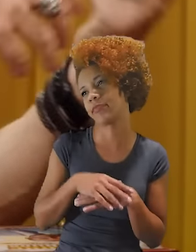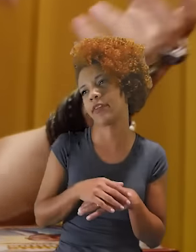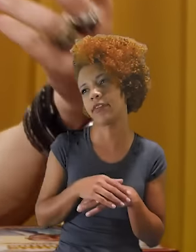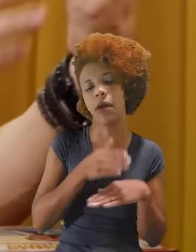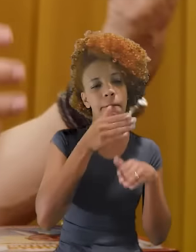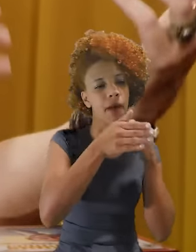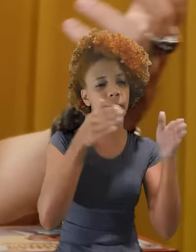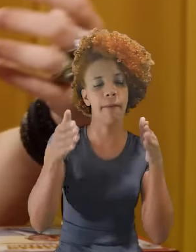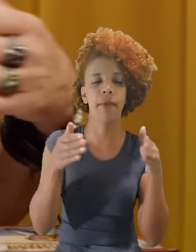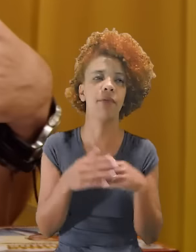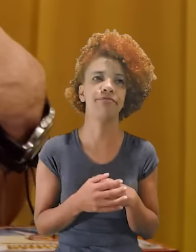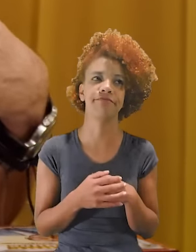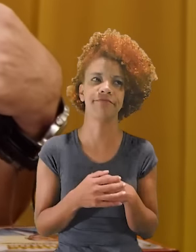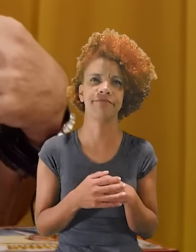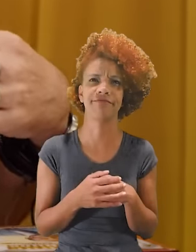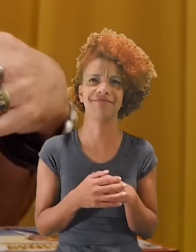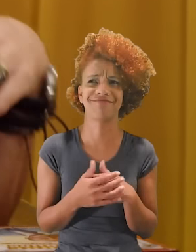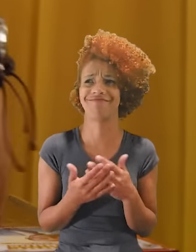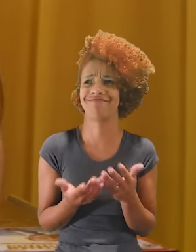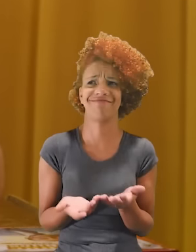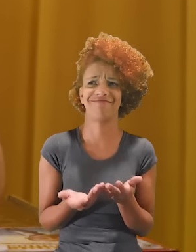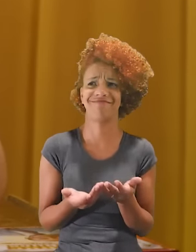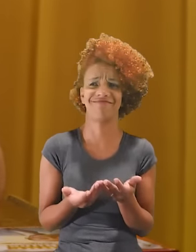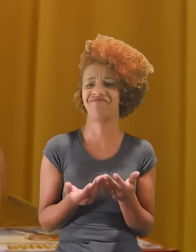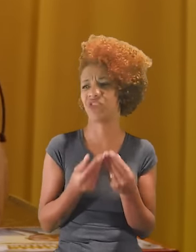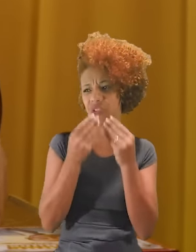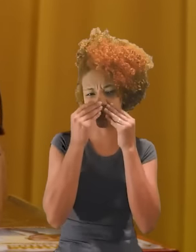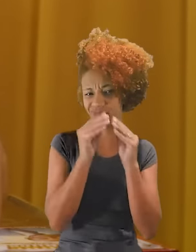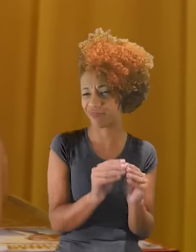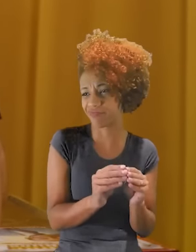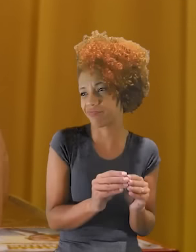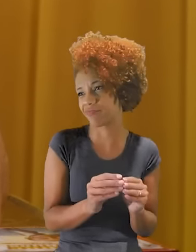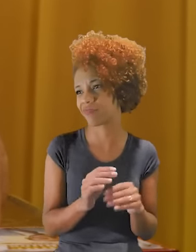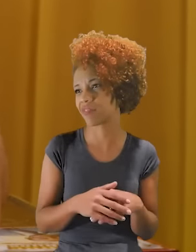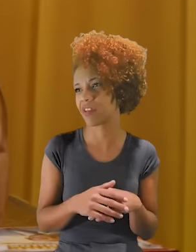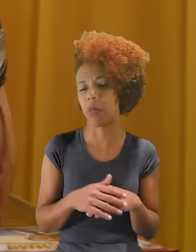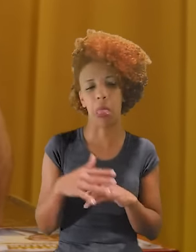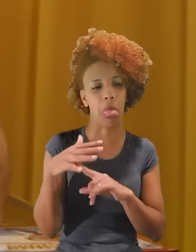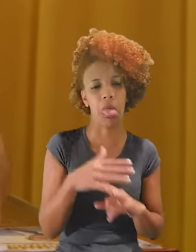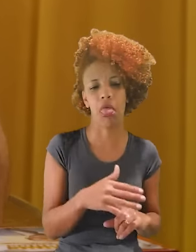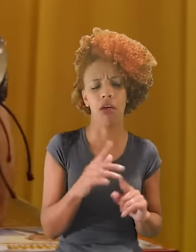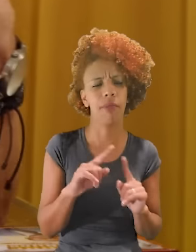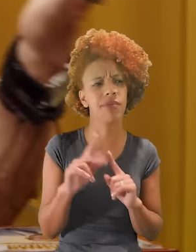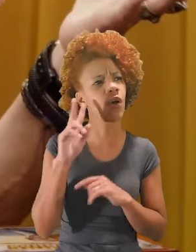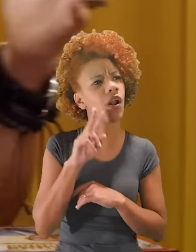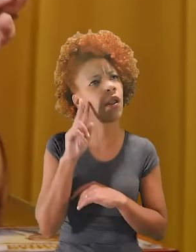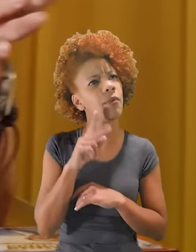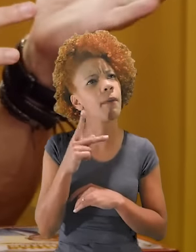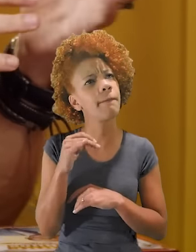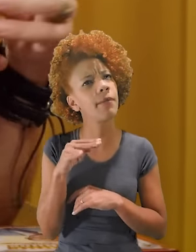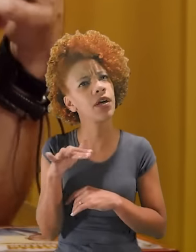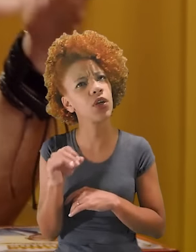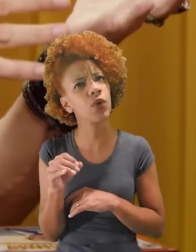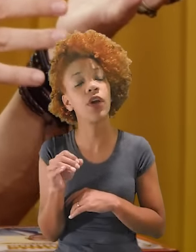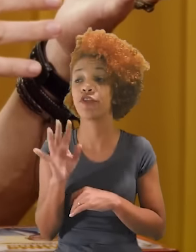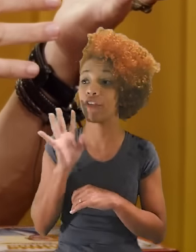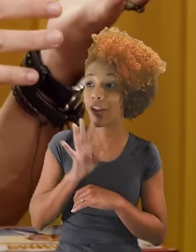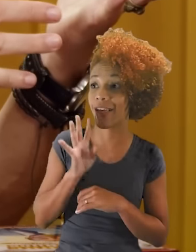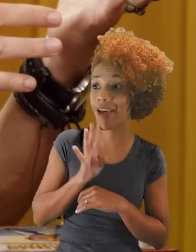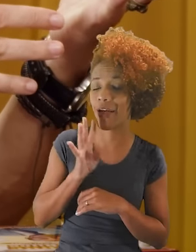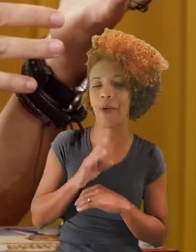porra, em vários programas e tal... Os caras deram a mínima, assim, literalmente mesa claro, assim, sim. Mas aí eu lembro que eu fui no Pânico, cara, e foi